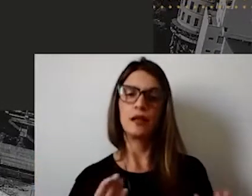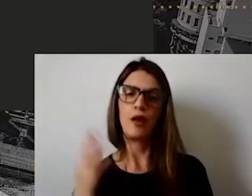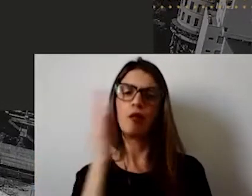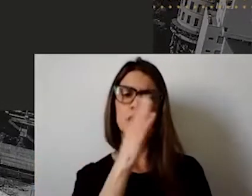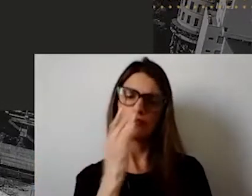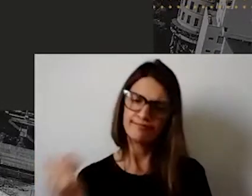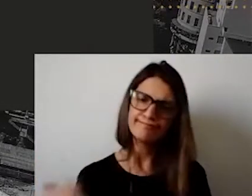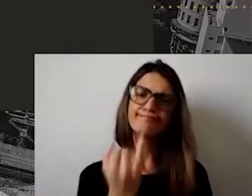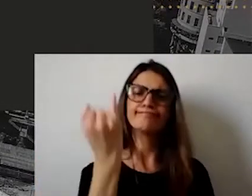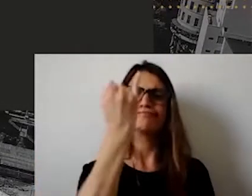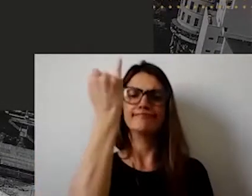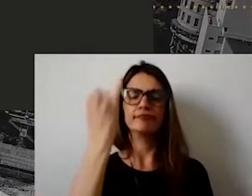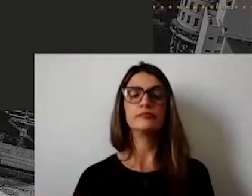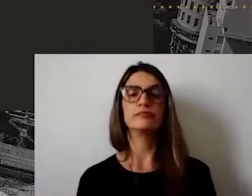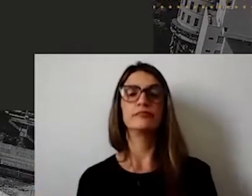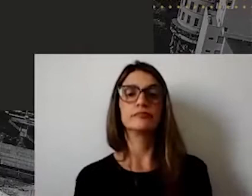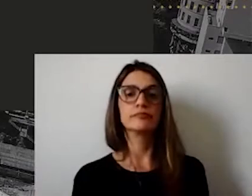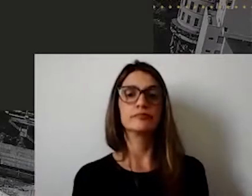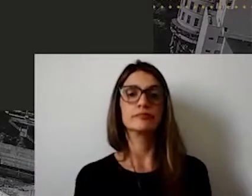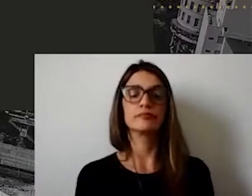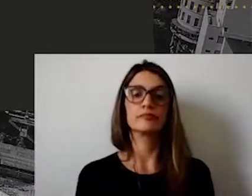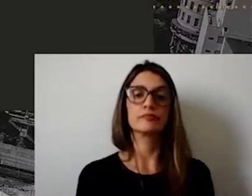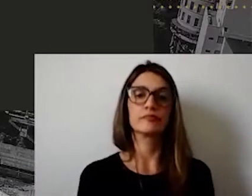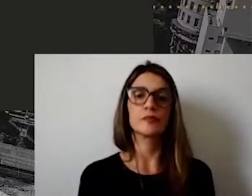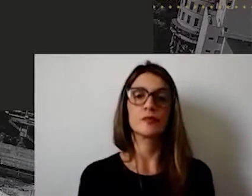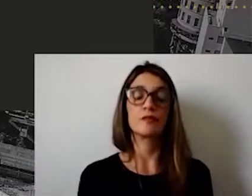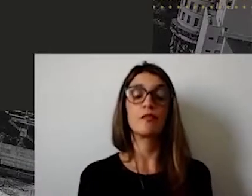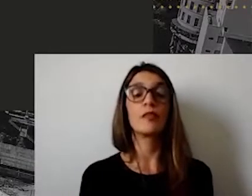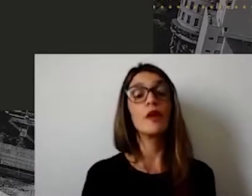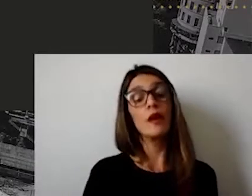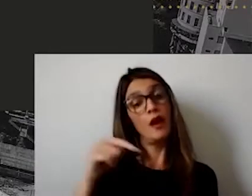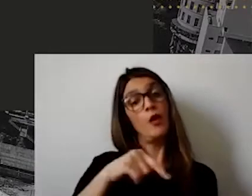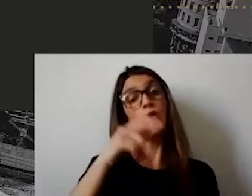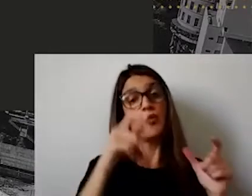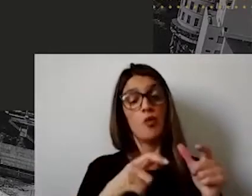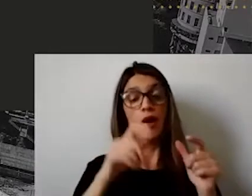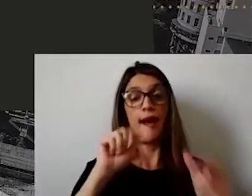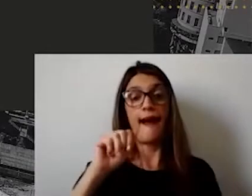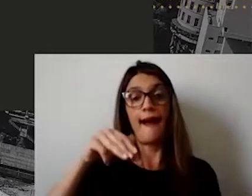internacional. E a Amazônia, ela representa